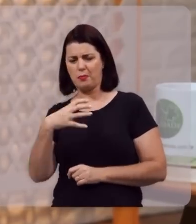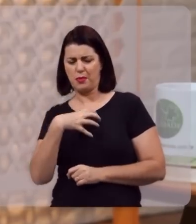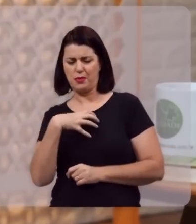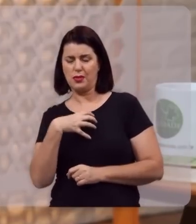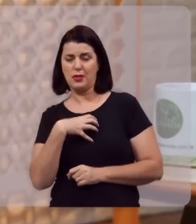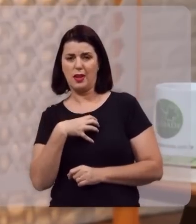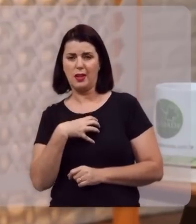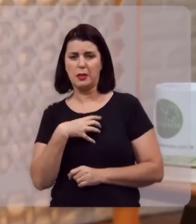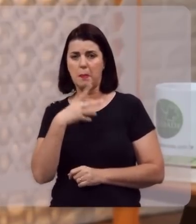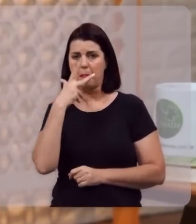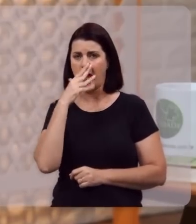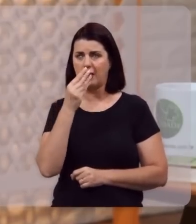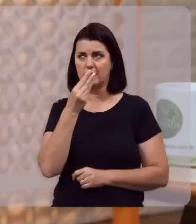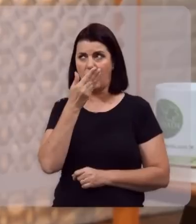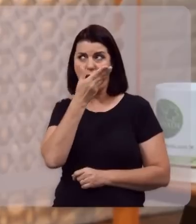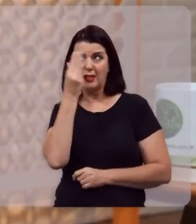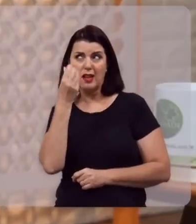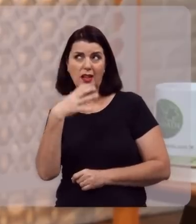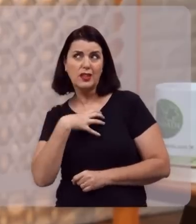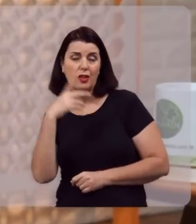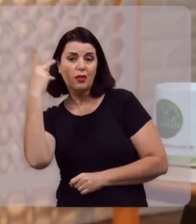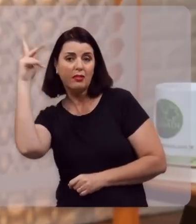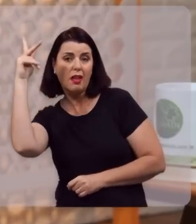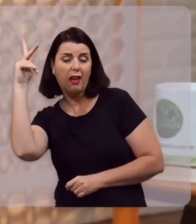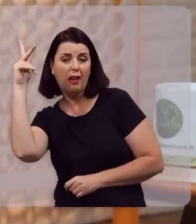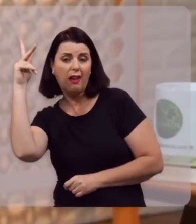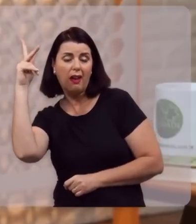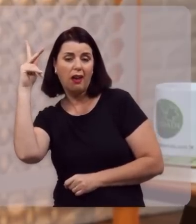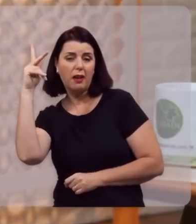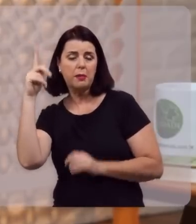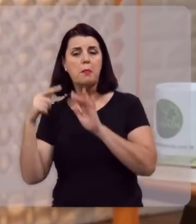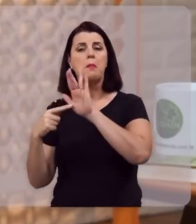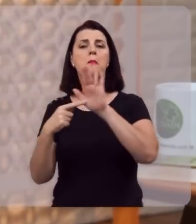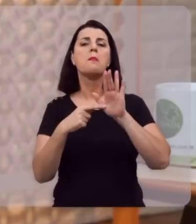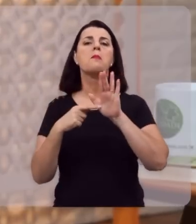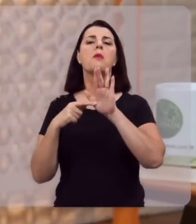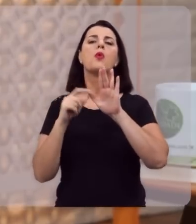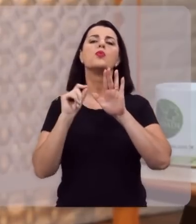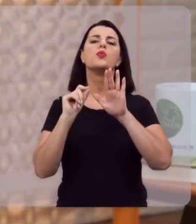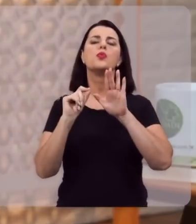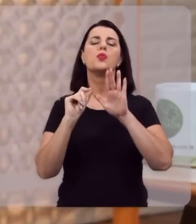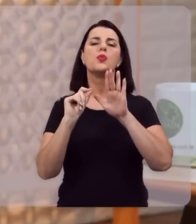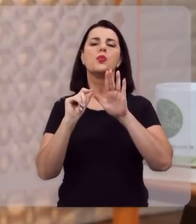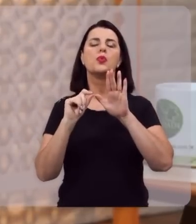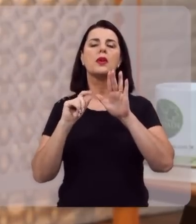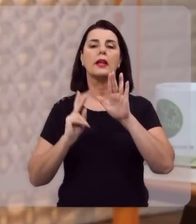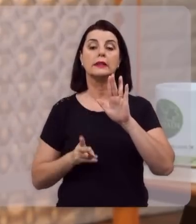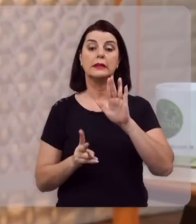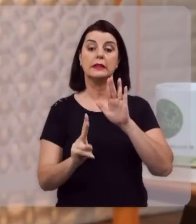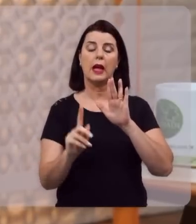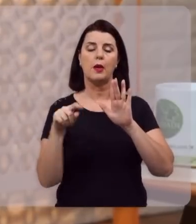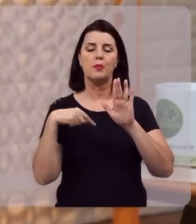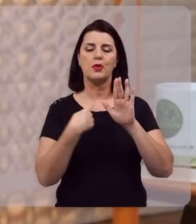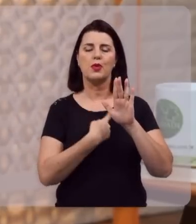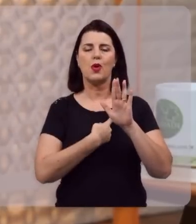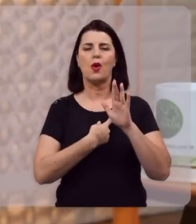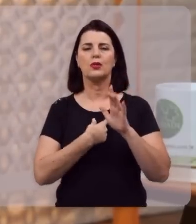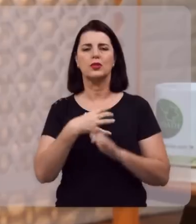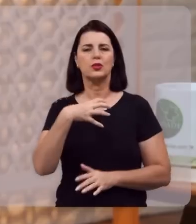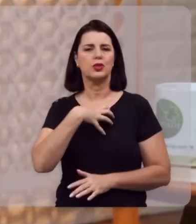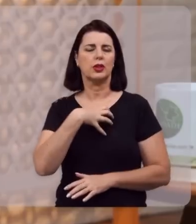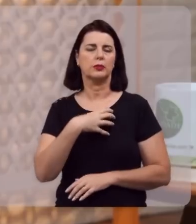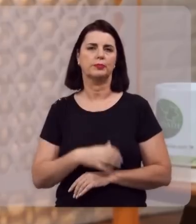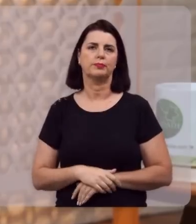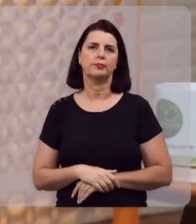não do jeito de Deus. E isso, então, apresenta de uma vez por todas, qual é a nossa